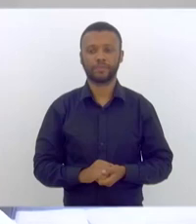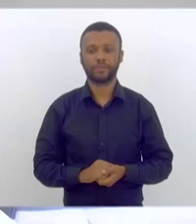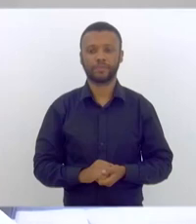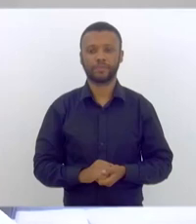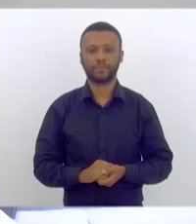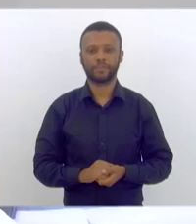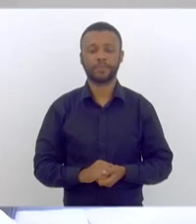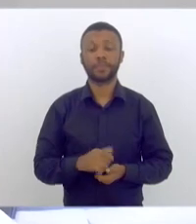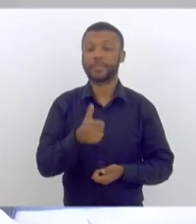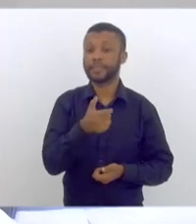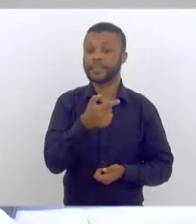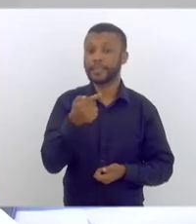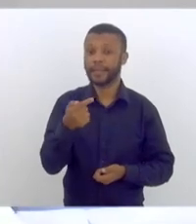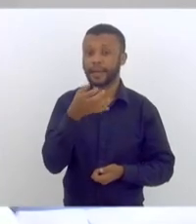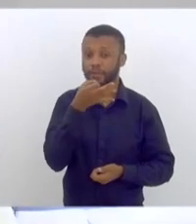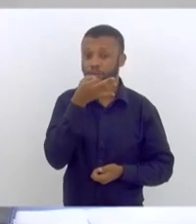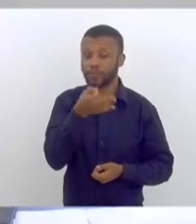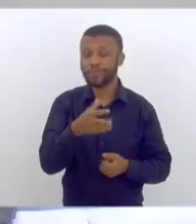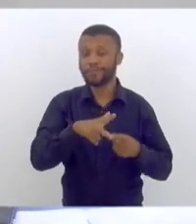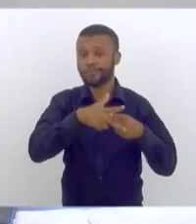17 emendas